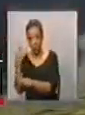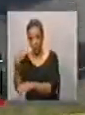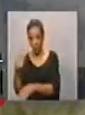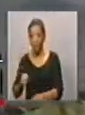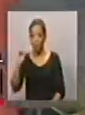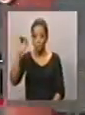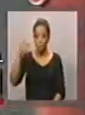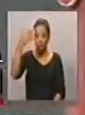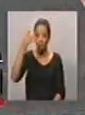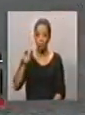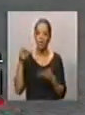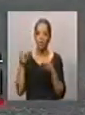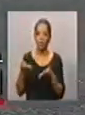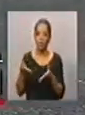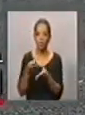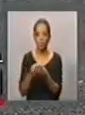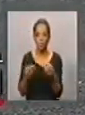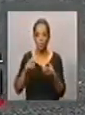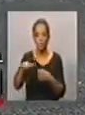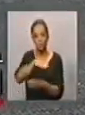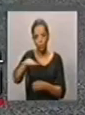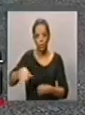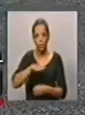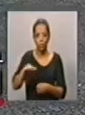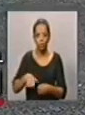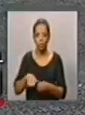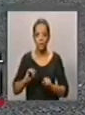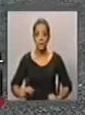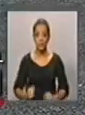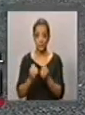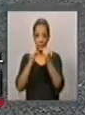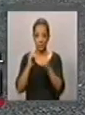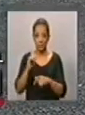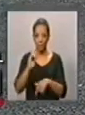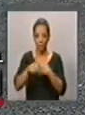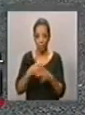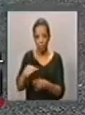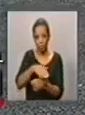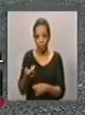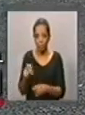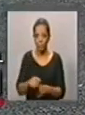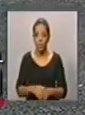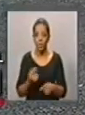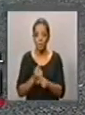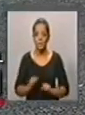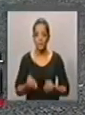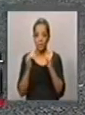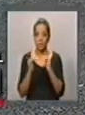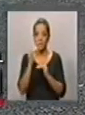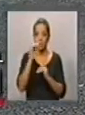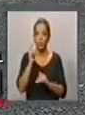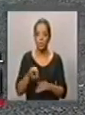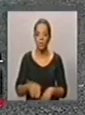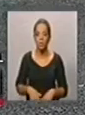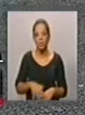Prioridade, ajudar a ultrapassar situações de stress pós-traumático. As situações mais estressantes nos bombeiros, de facto, são as